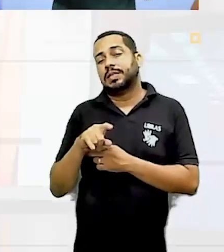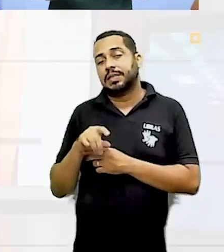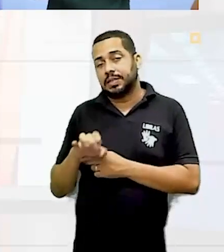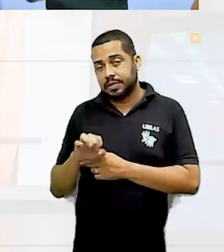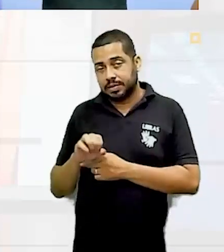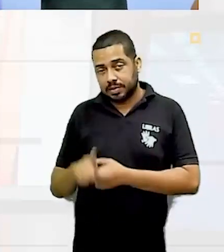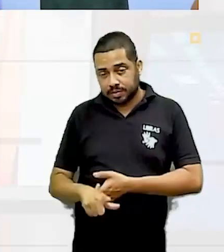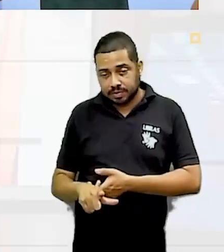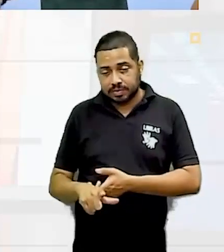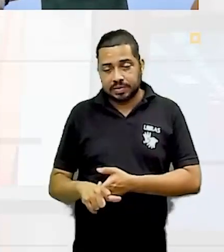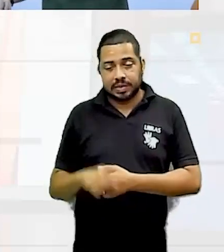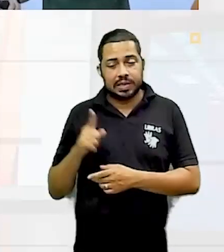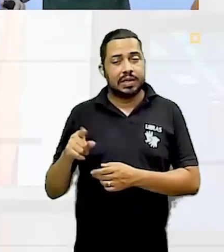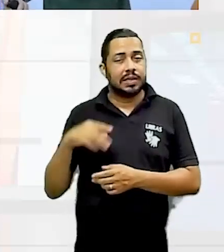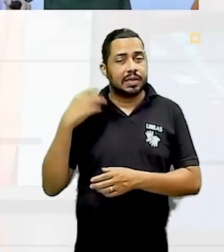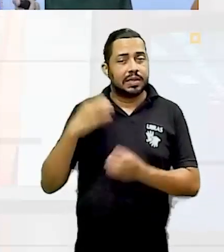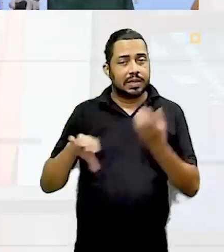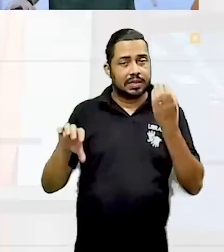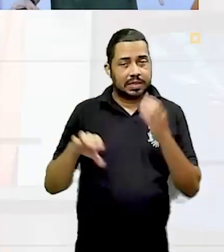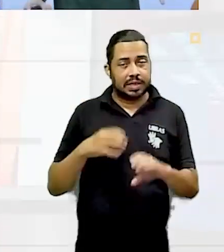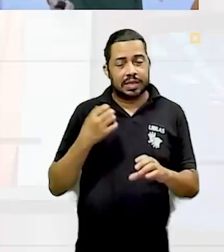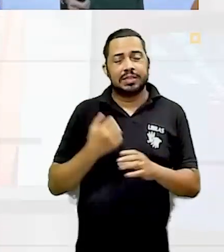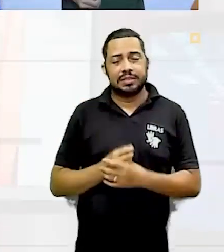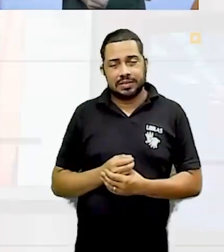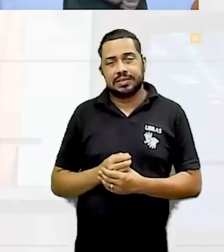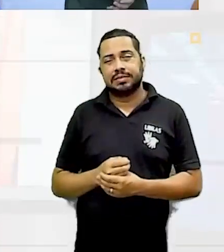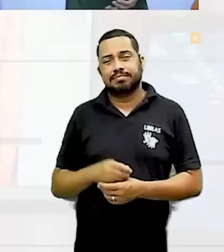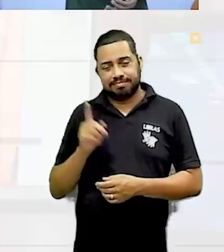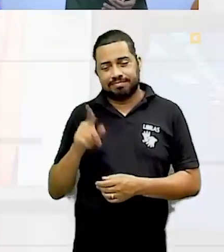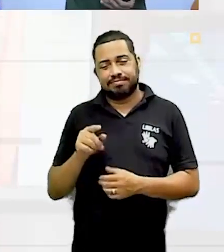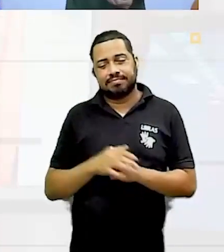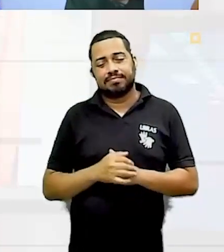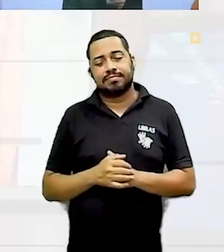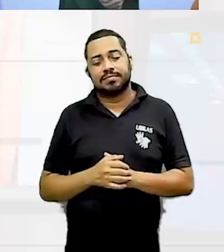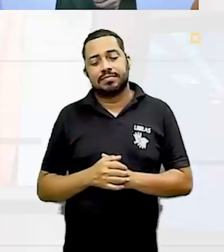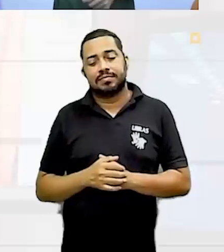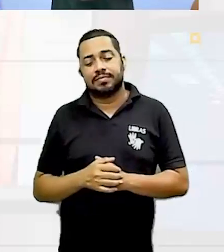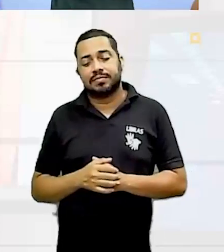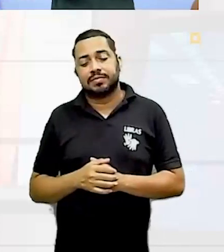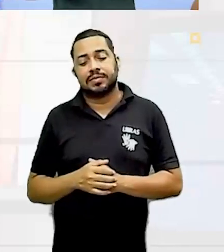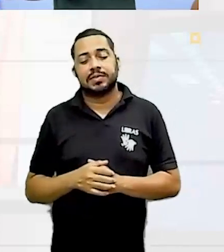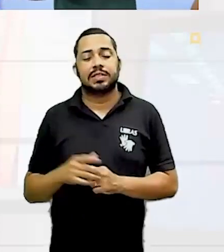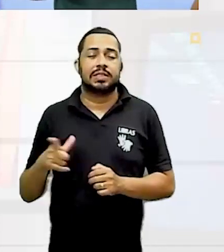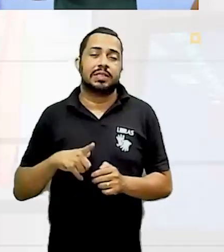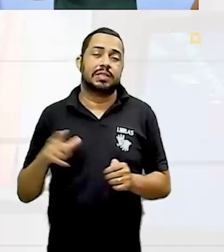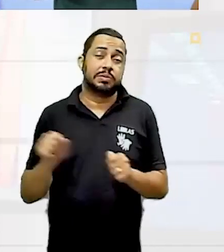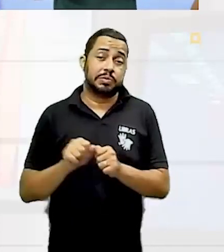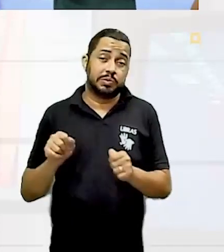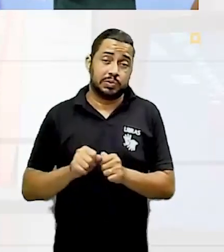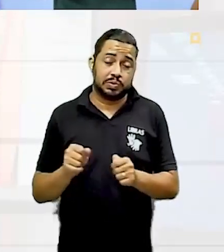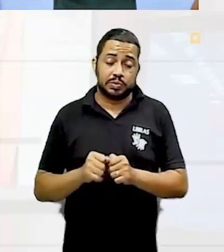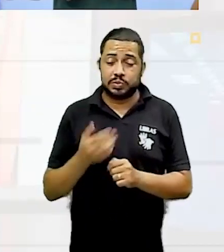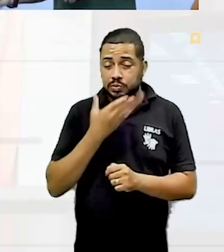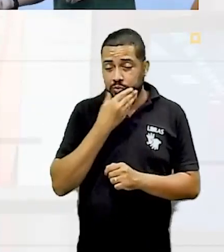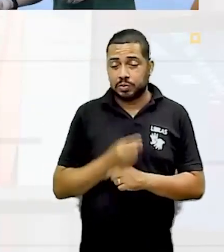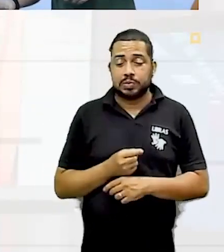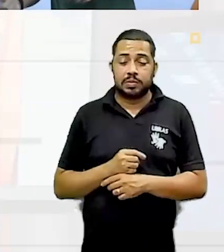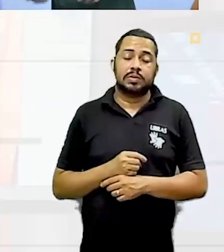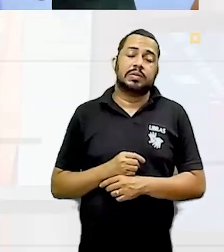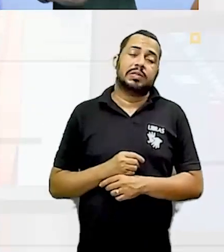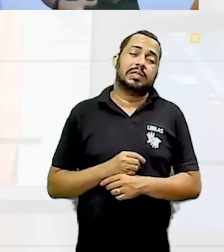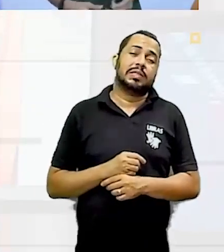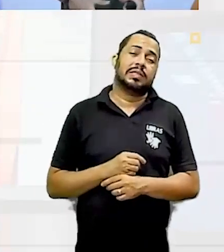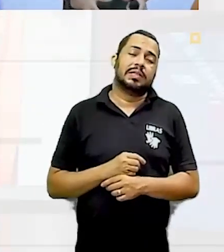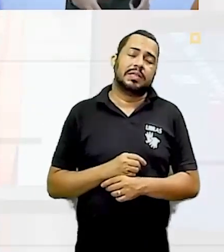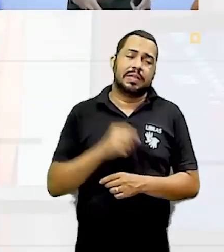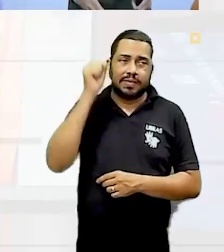suas ações são cantadas. É, os Cachos Brothers, com os produtores desse jogo,